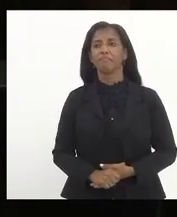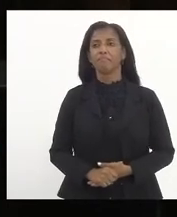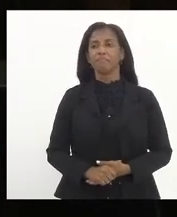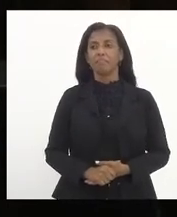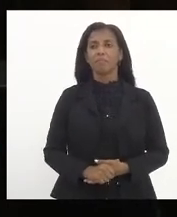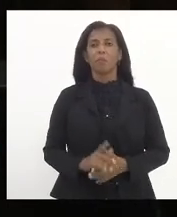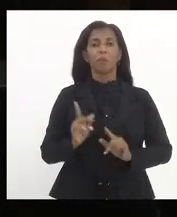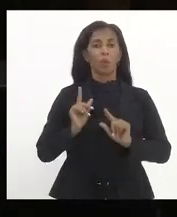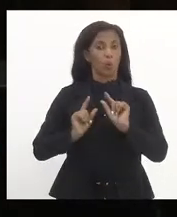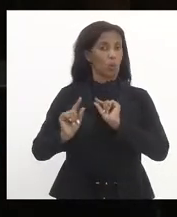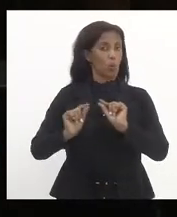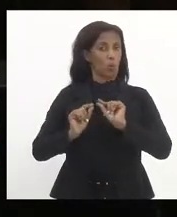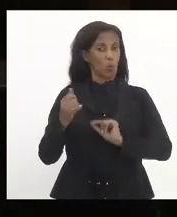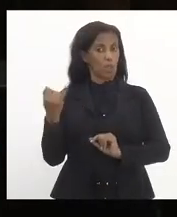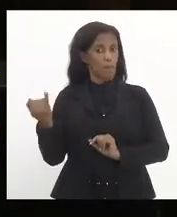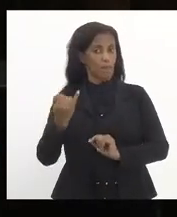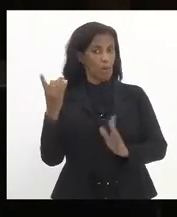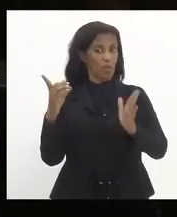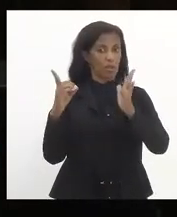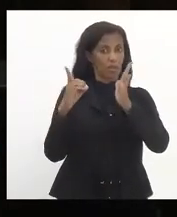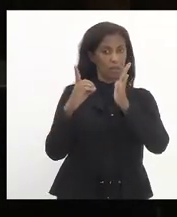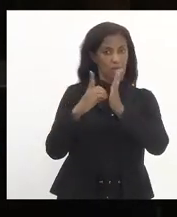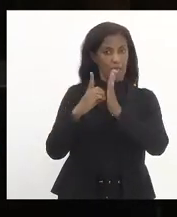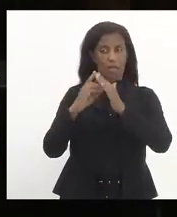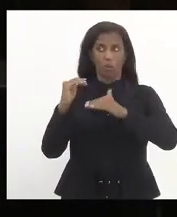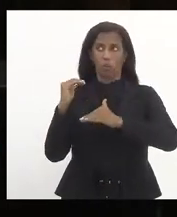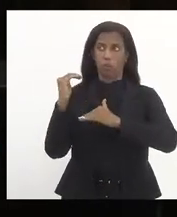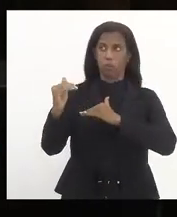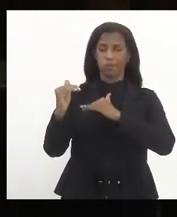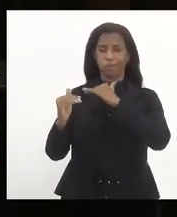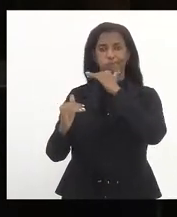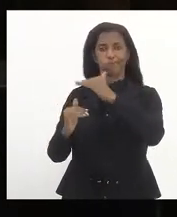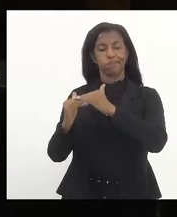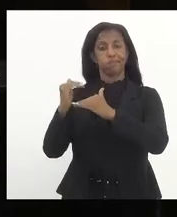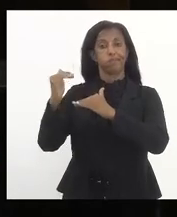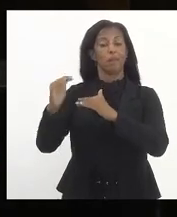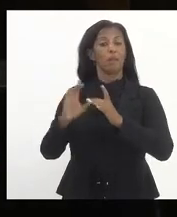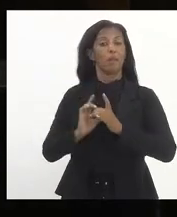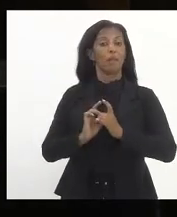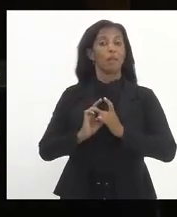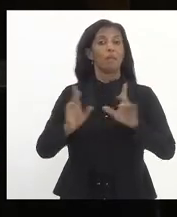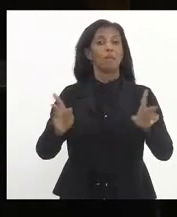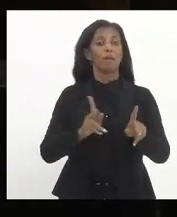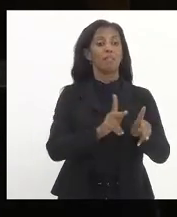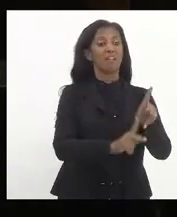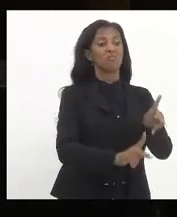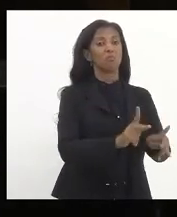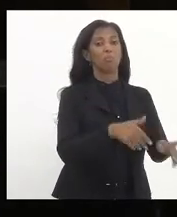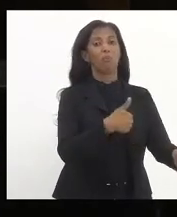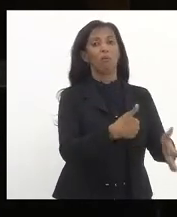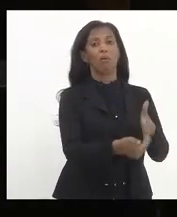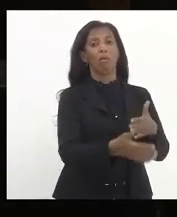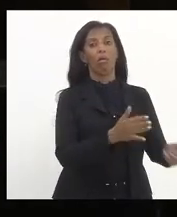O que importa são decretos por cima de decretos e a liberdade do povo que se